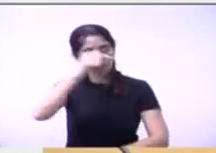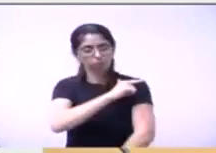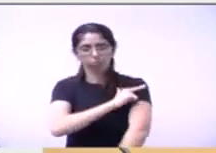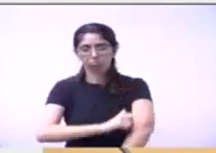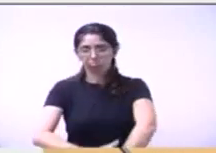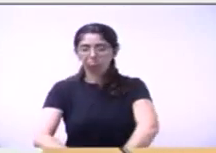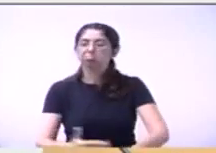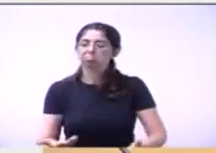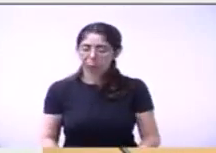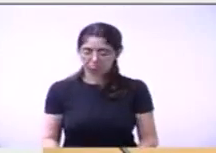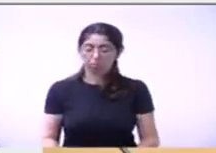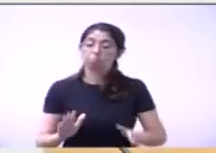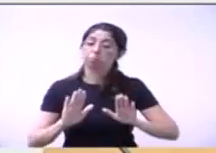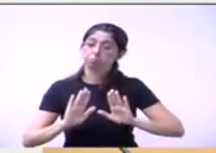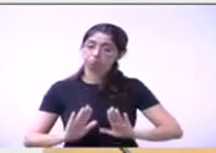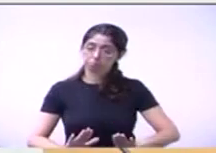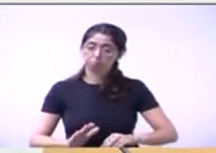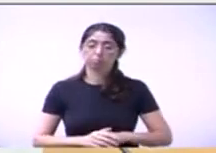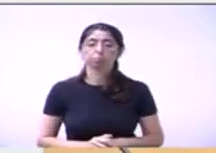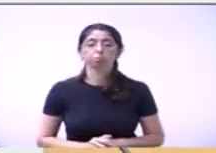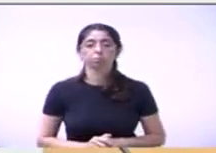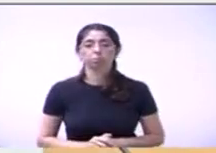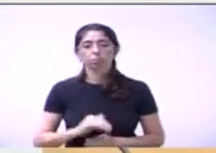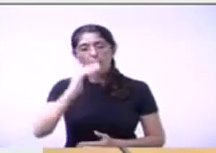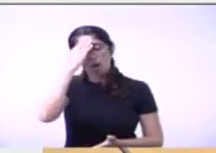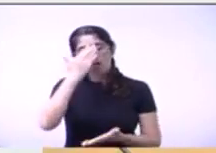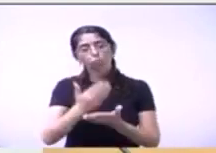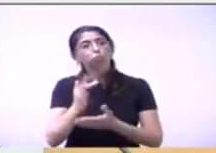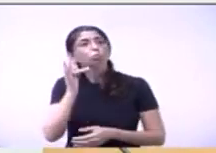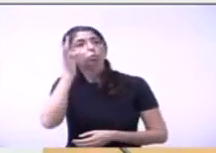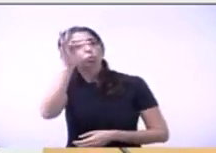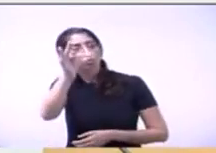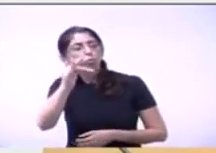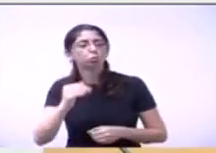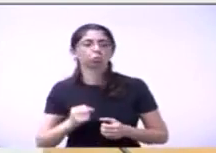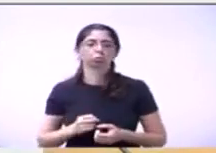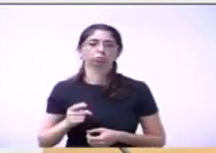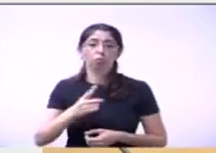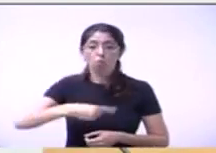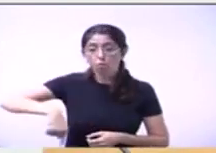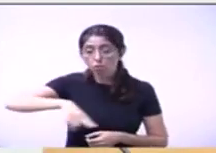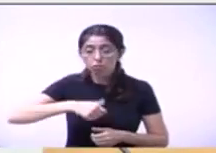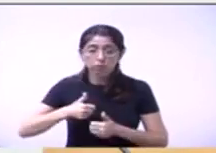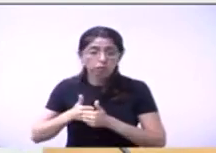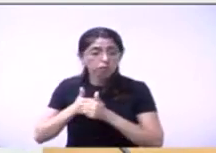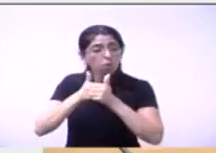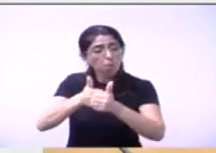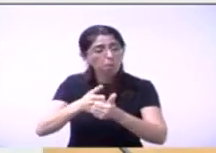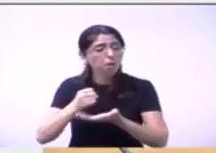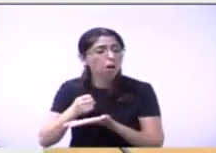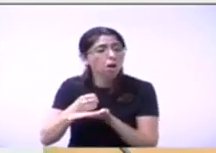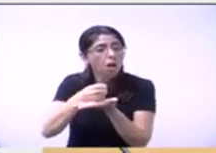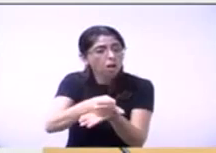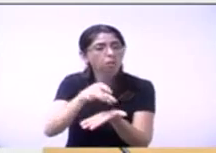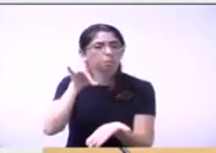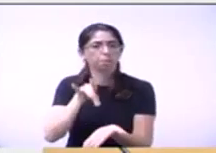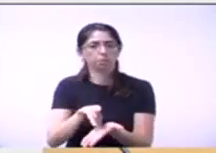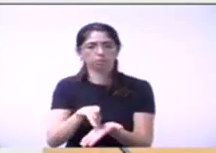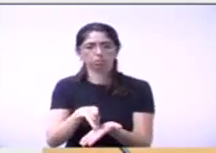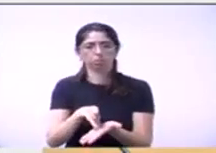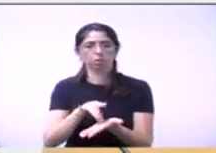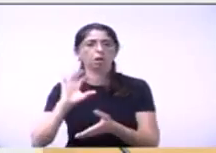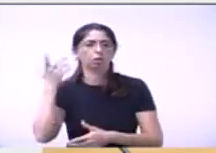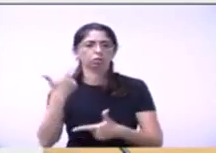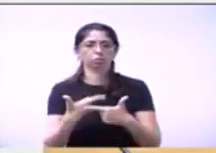José Pavan Júnior, possa ajudá-lo na solução dos grandes e graves problemas